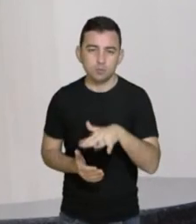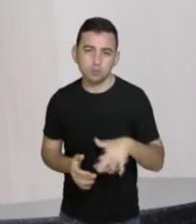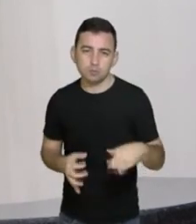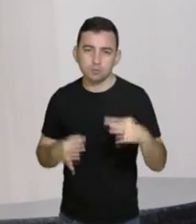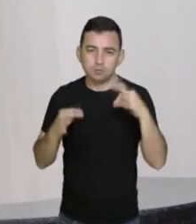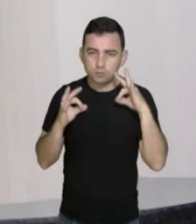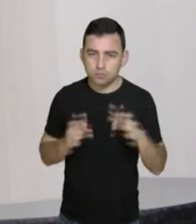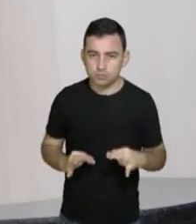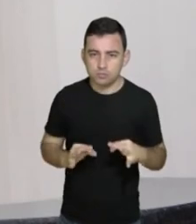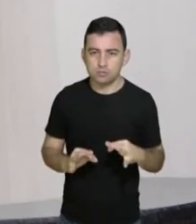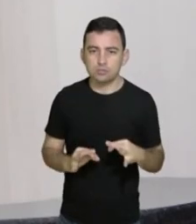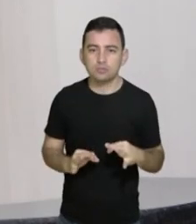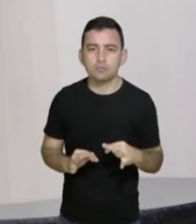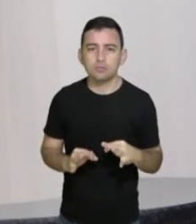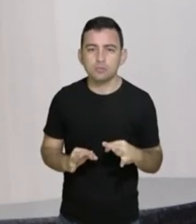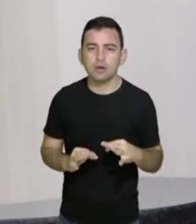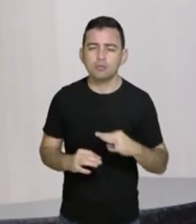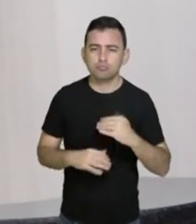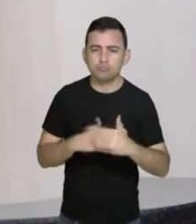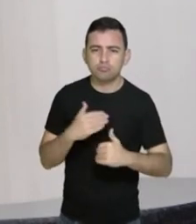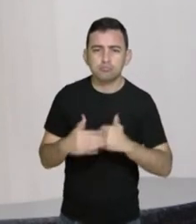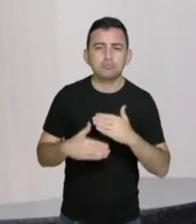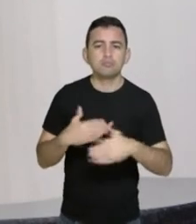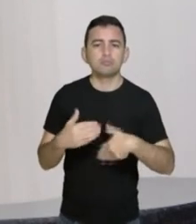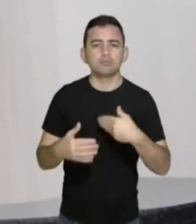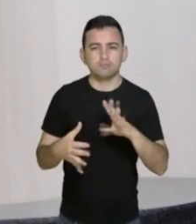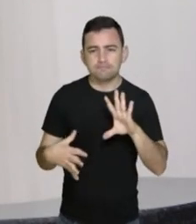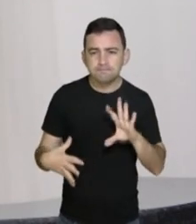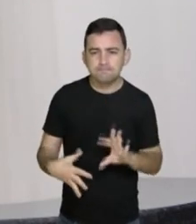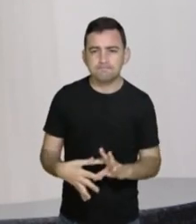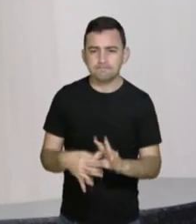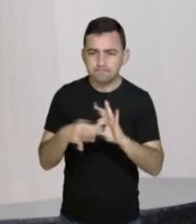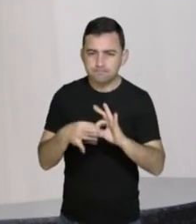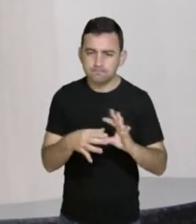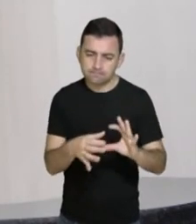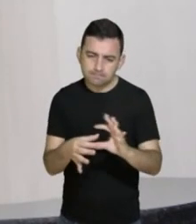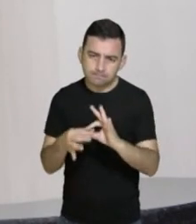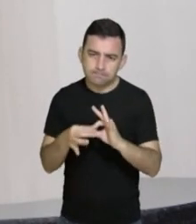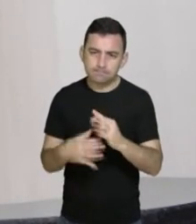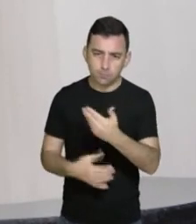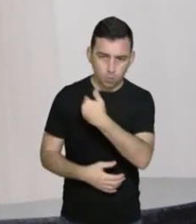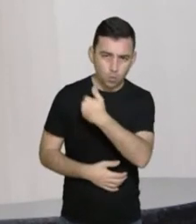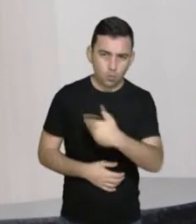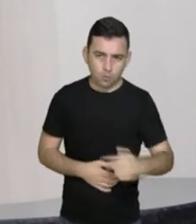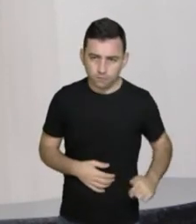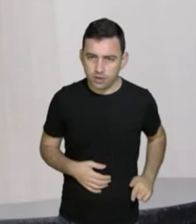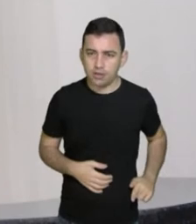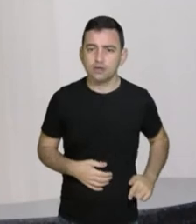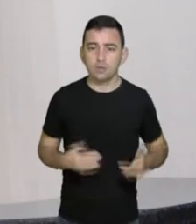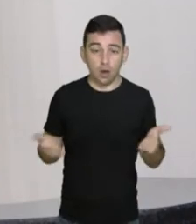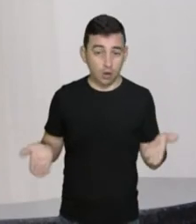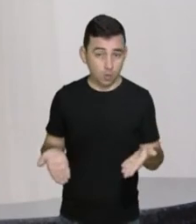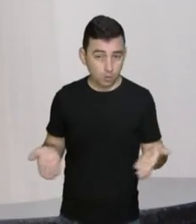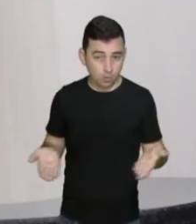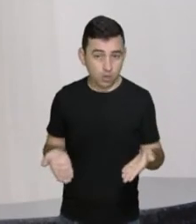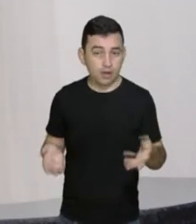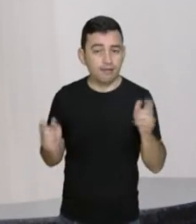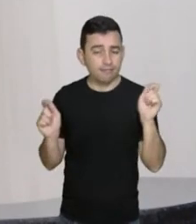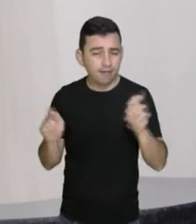vem sendo construída, os laços que vêm sendo construídos pelo governo na atualidade, podem,